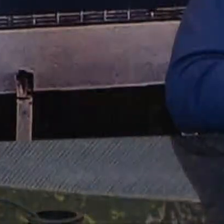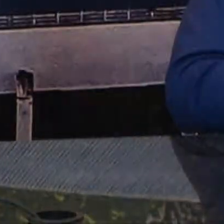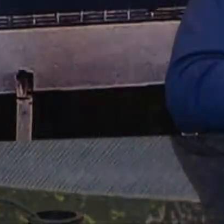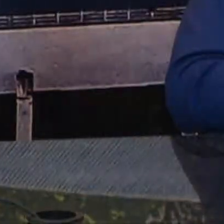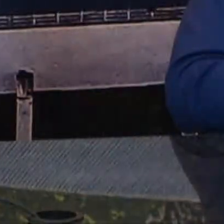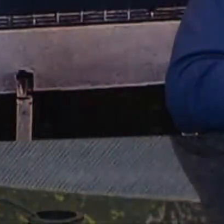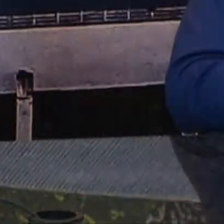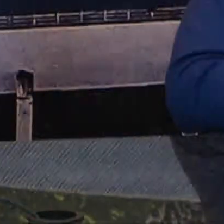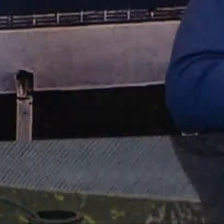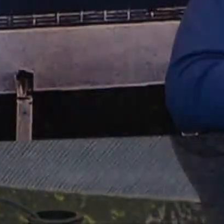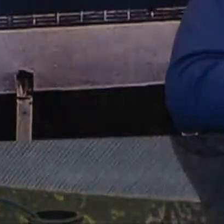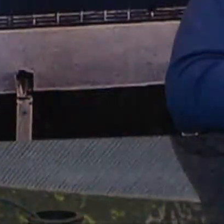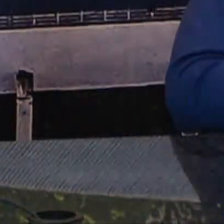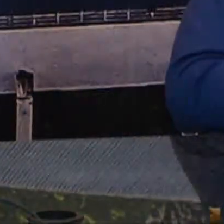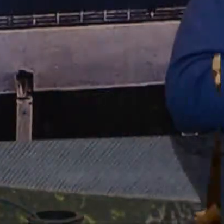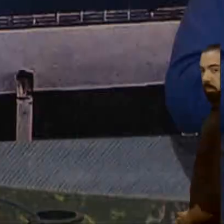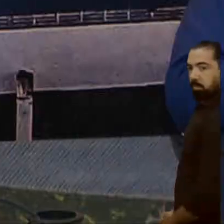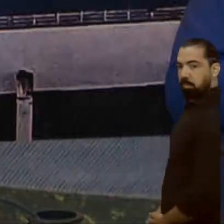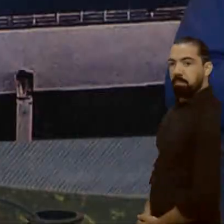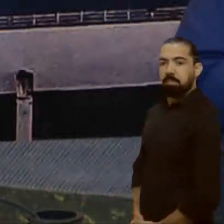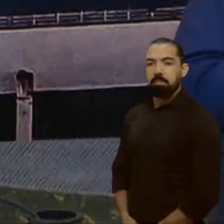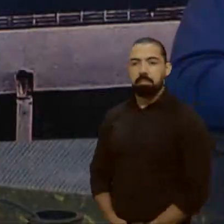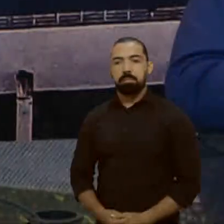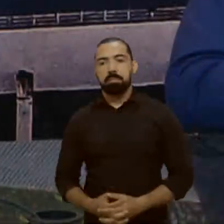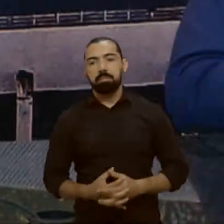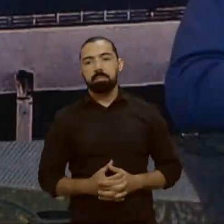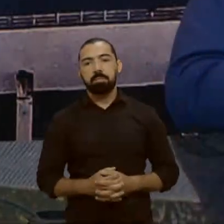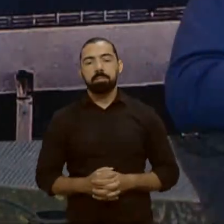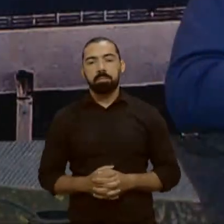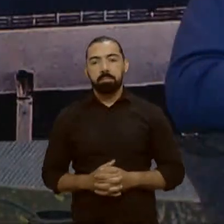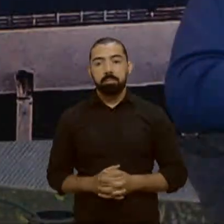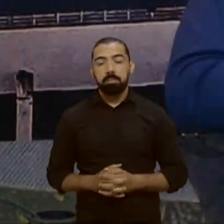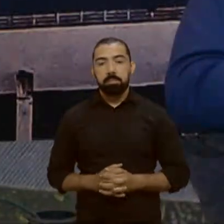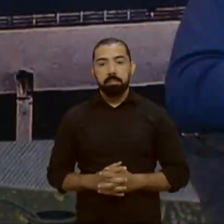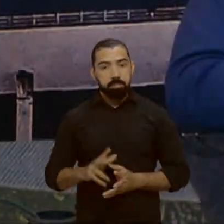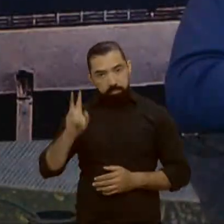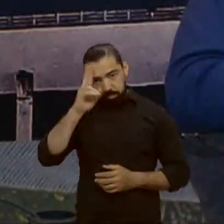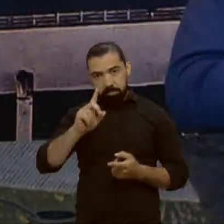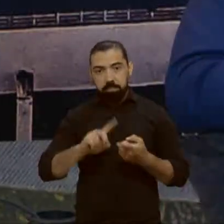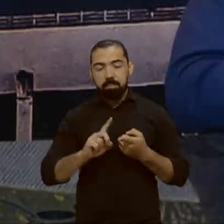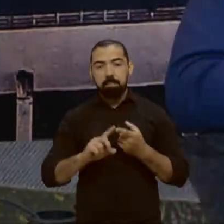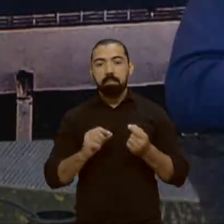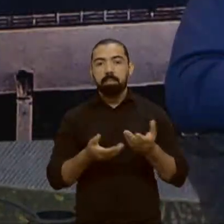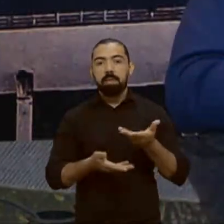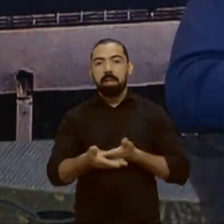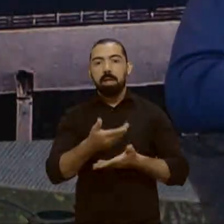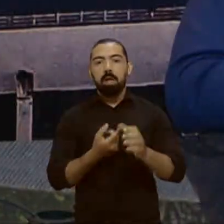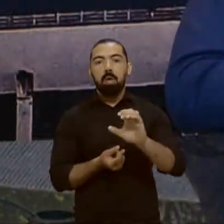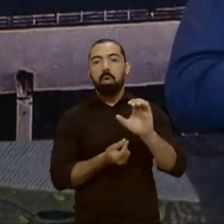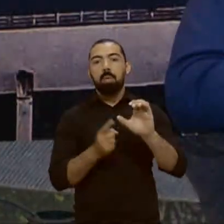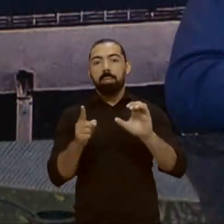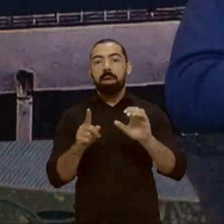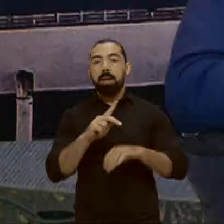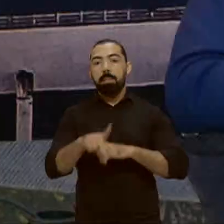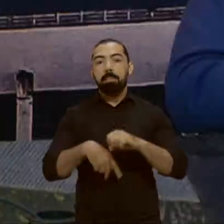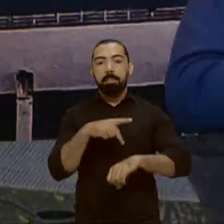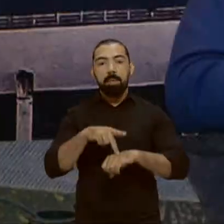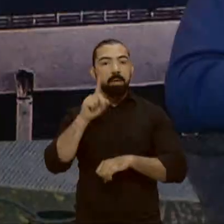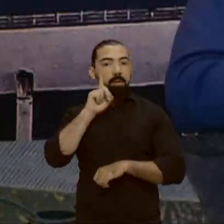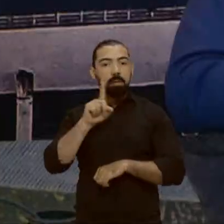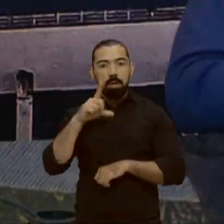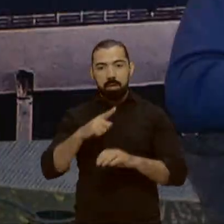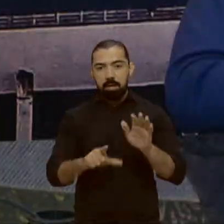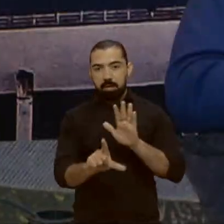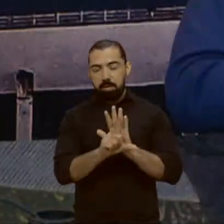lugares, outros países, né? Eu me lembrei aqui agora do caso das relações de consumo dos Estados Unidos, em que lá é previsto por lei